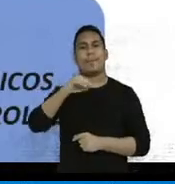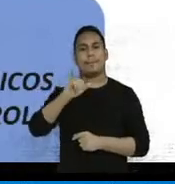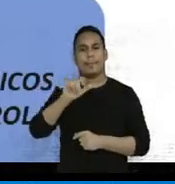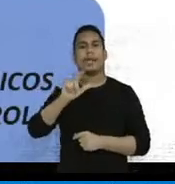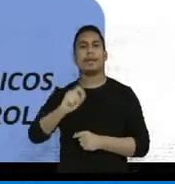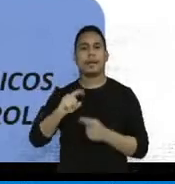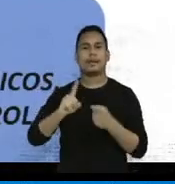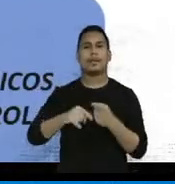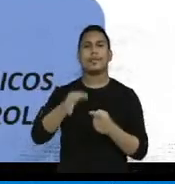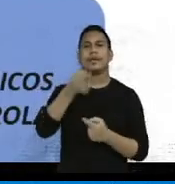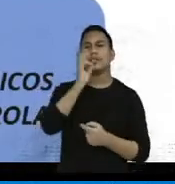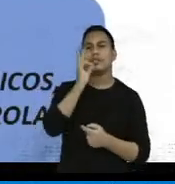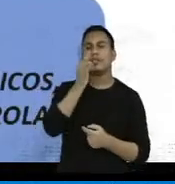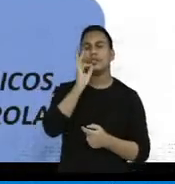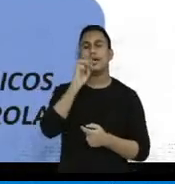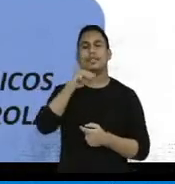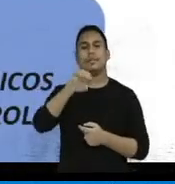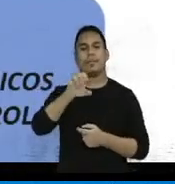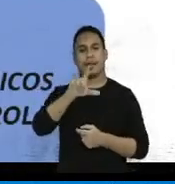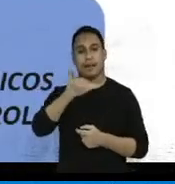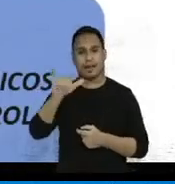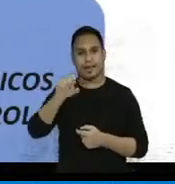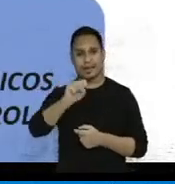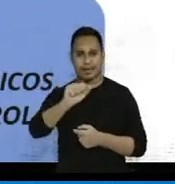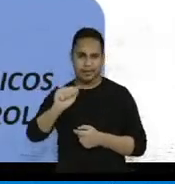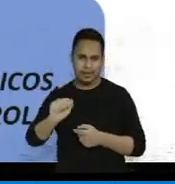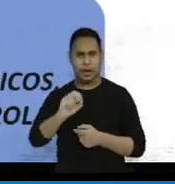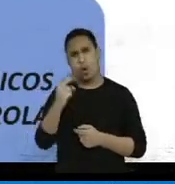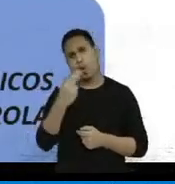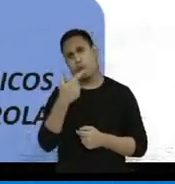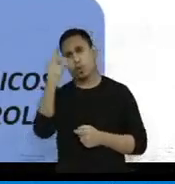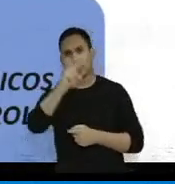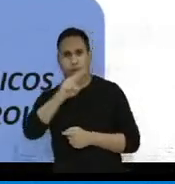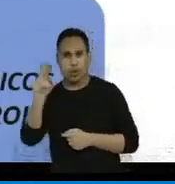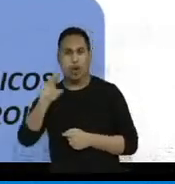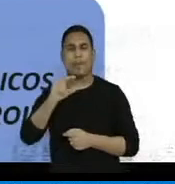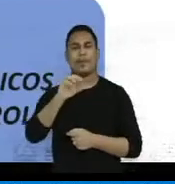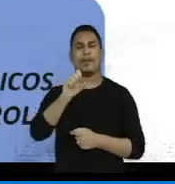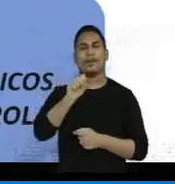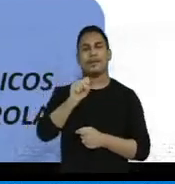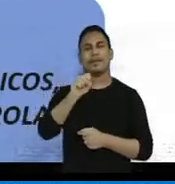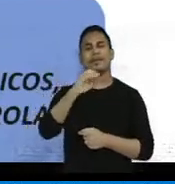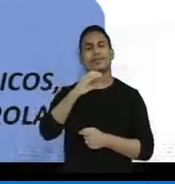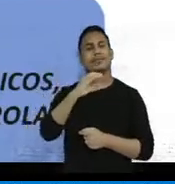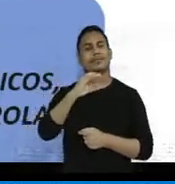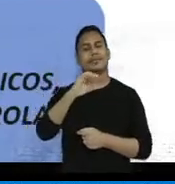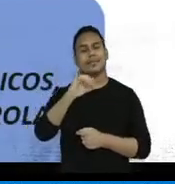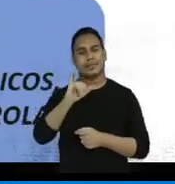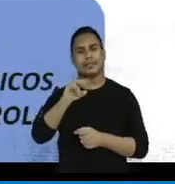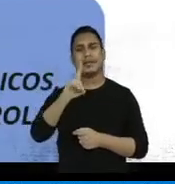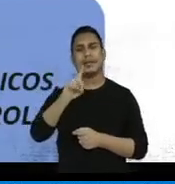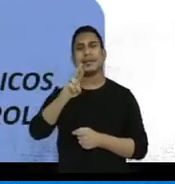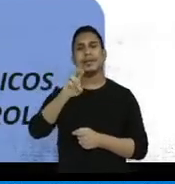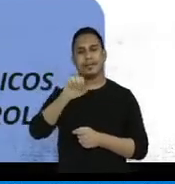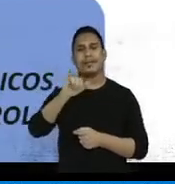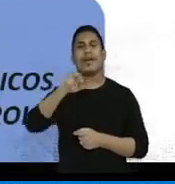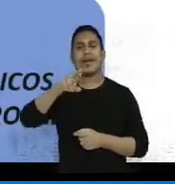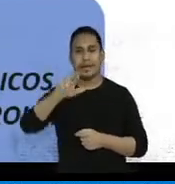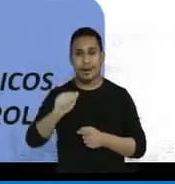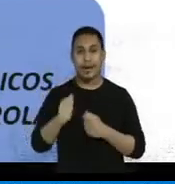a cidreira, o chazinho de cidreira e o chazinho de camomila aumentam o que no meu sistema nervoso? GABA. Aumentou